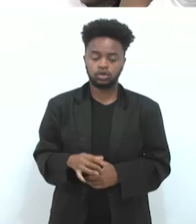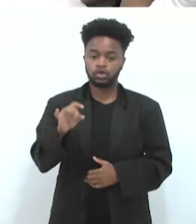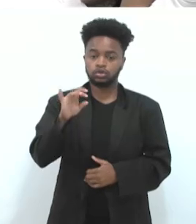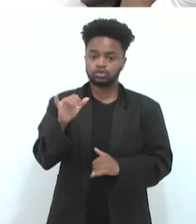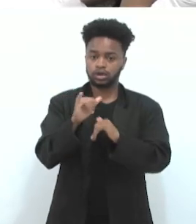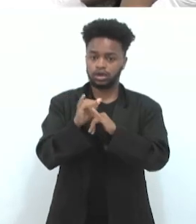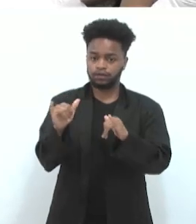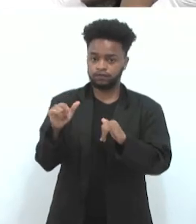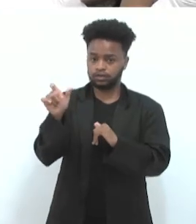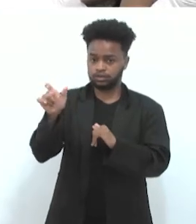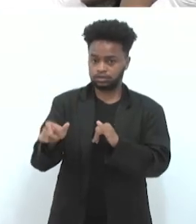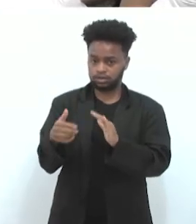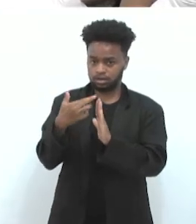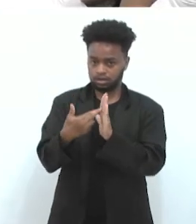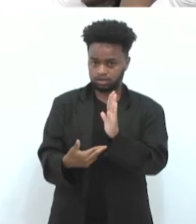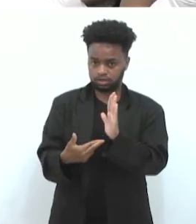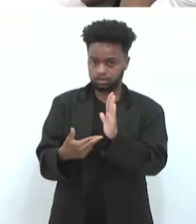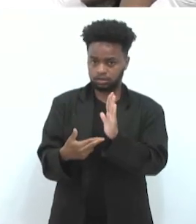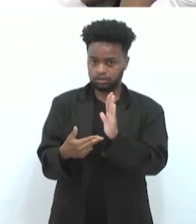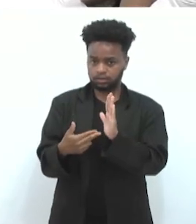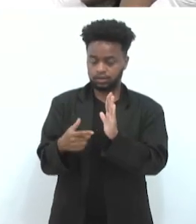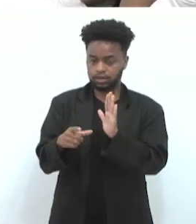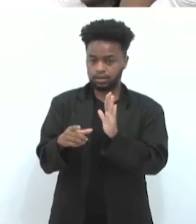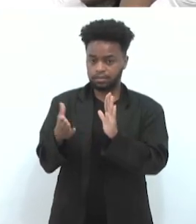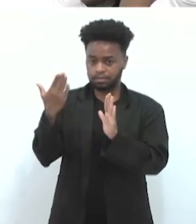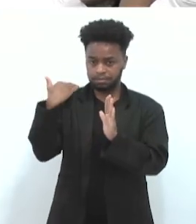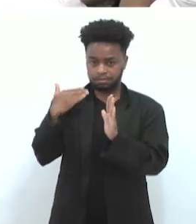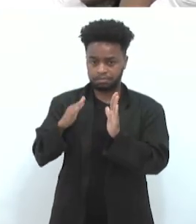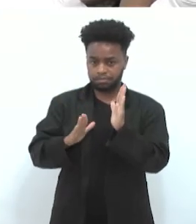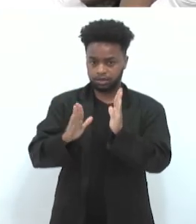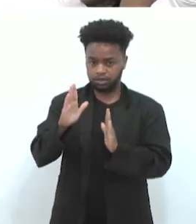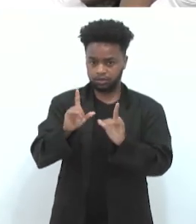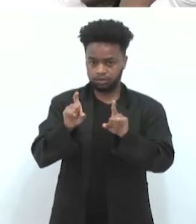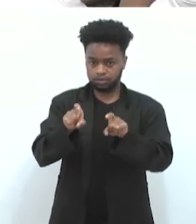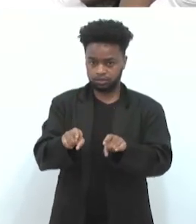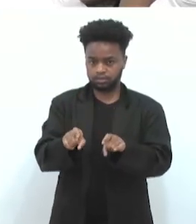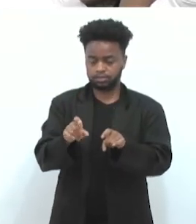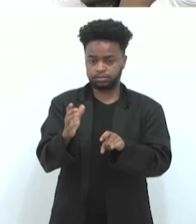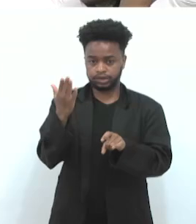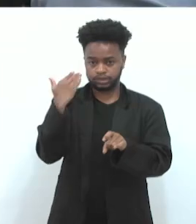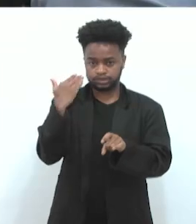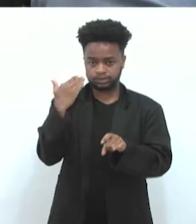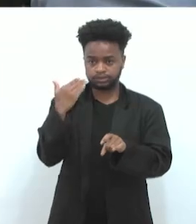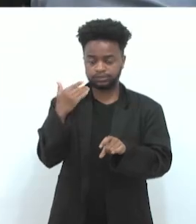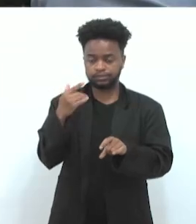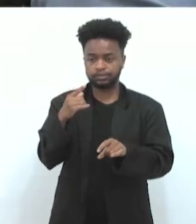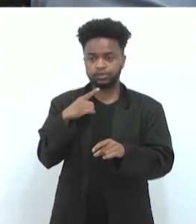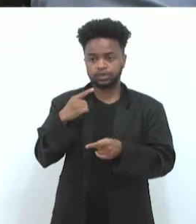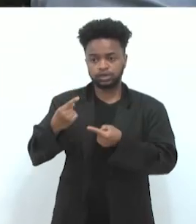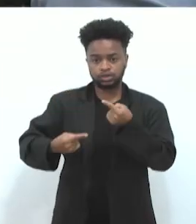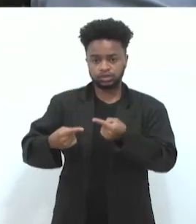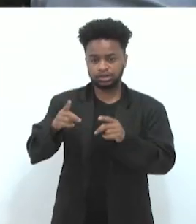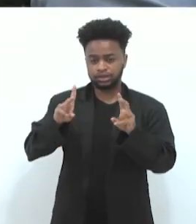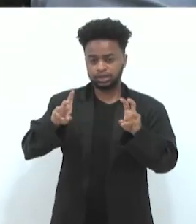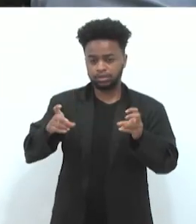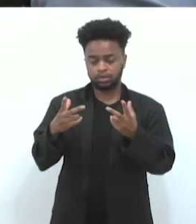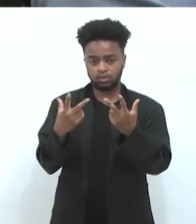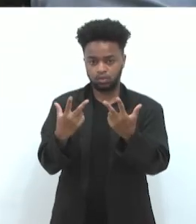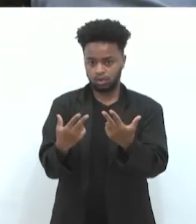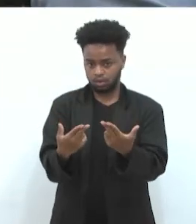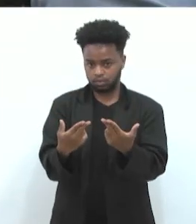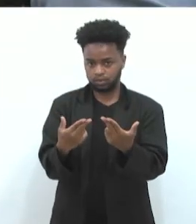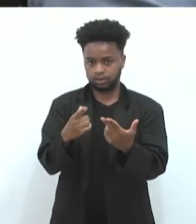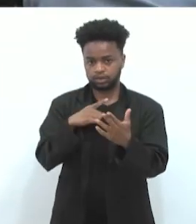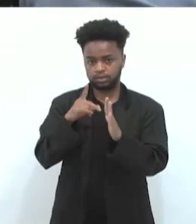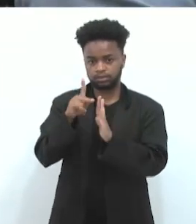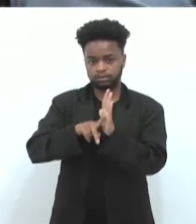o relator que, na legislatura passada, tramitou nessa casa, com o mesmo tema, um projeto